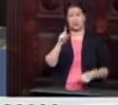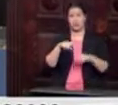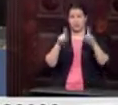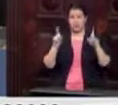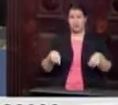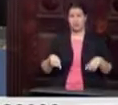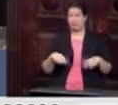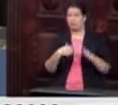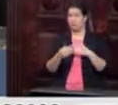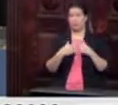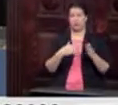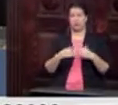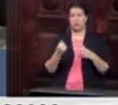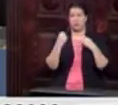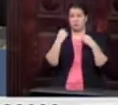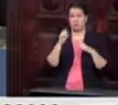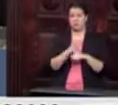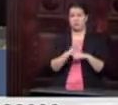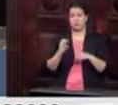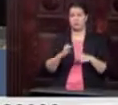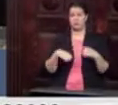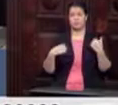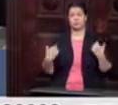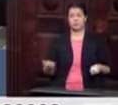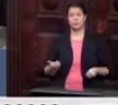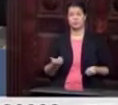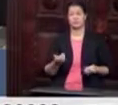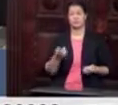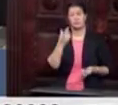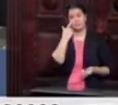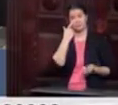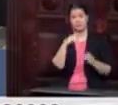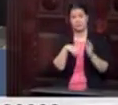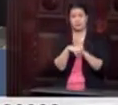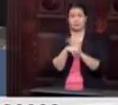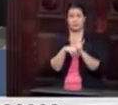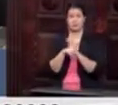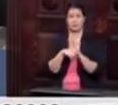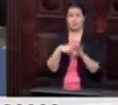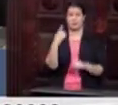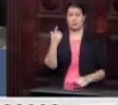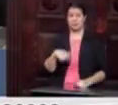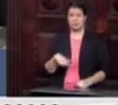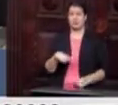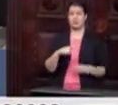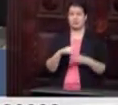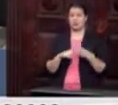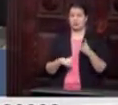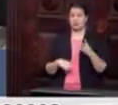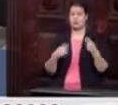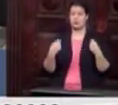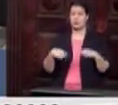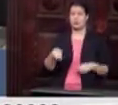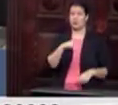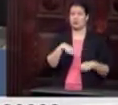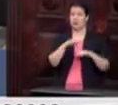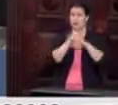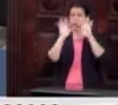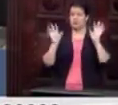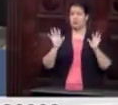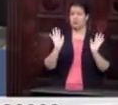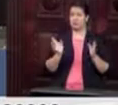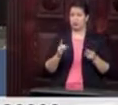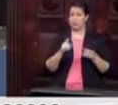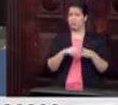quaisquer dos poderes do Estado. Ora, analisando as 3 condicionantes, nós com clareza já nos enquadramos em